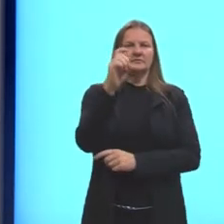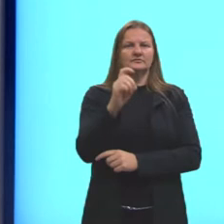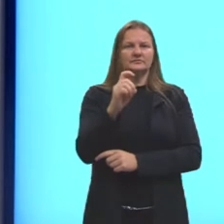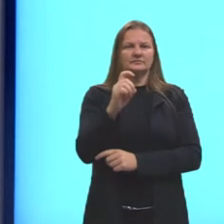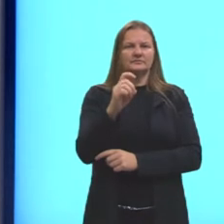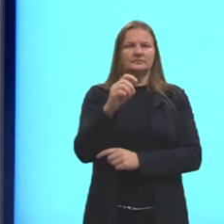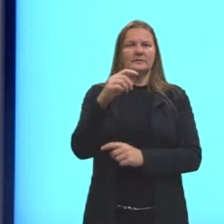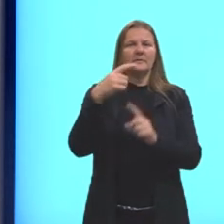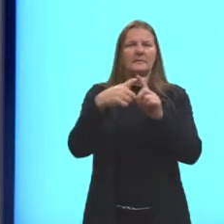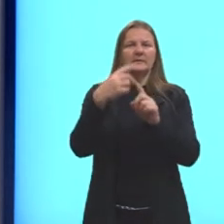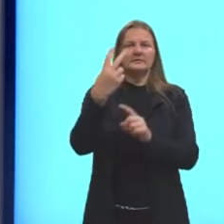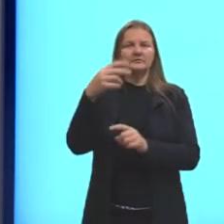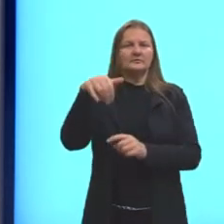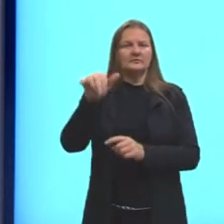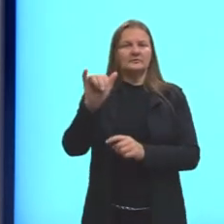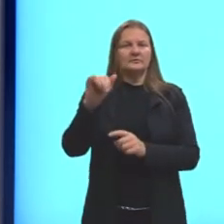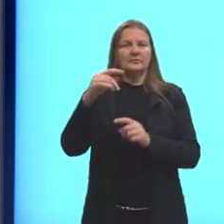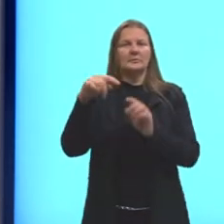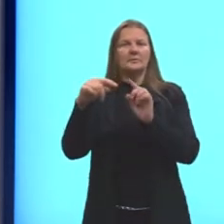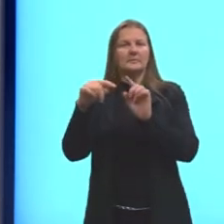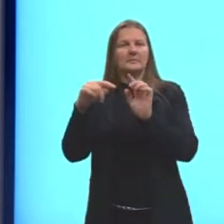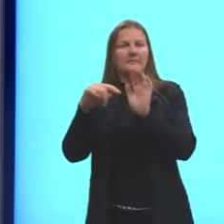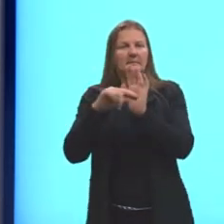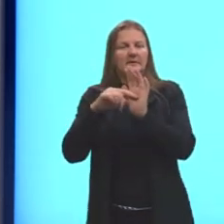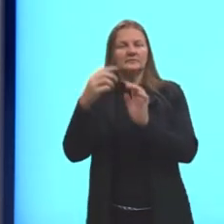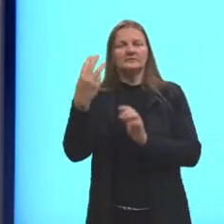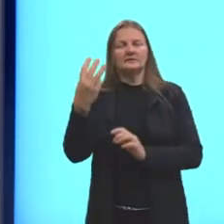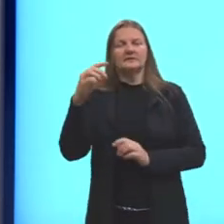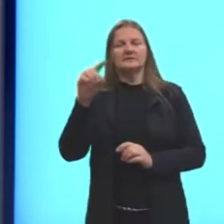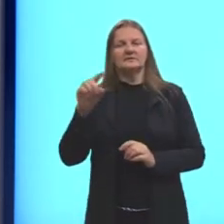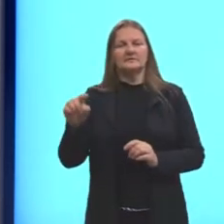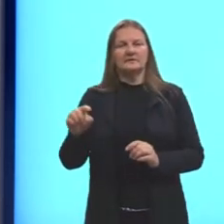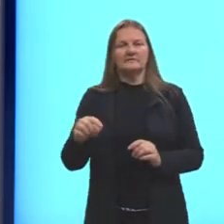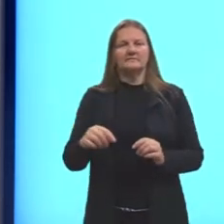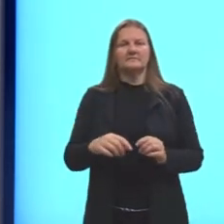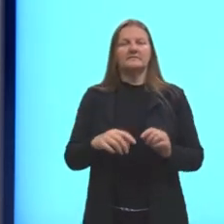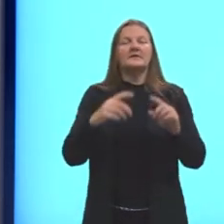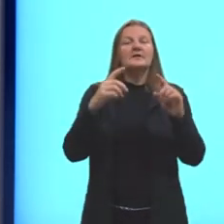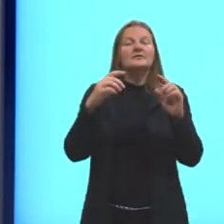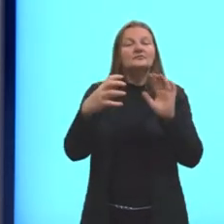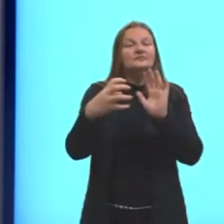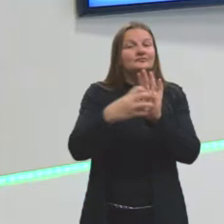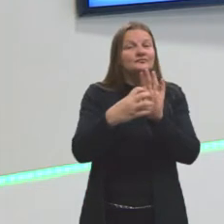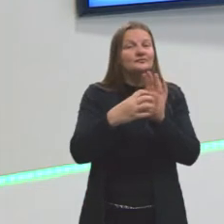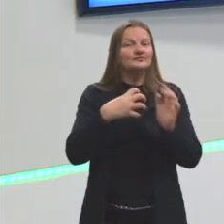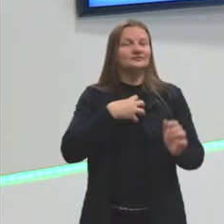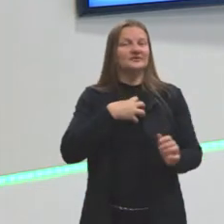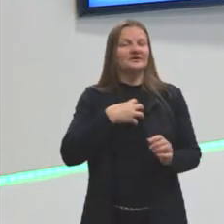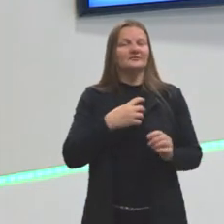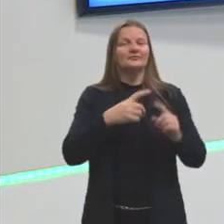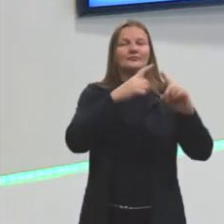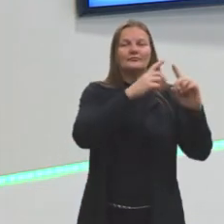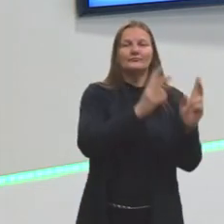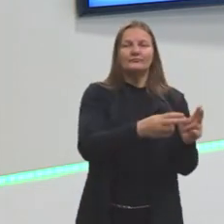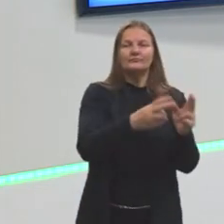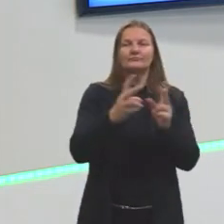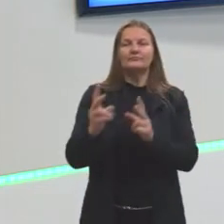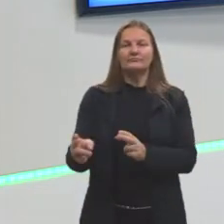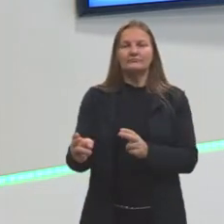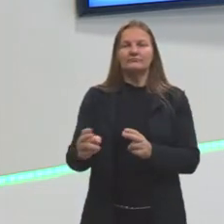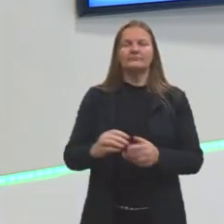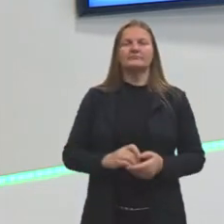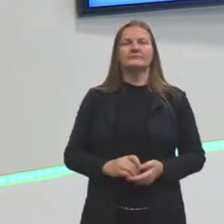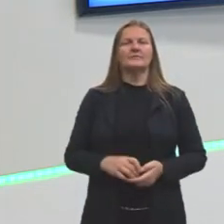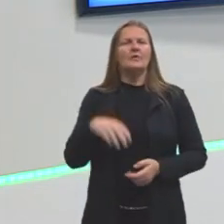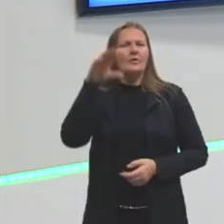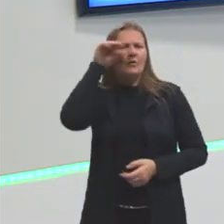x + 2Y - 3 Z Essa é a forma fatorada tá eu sei